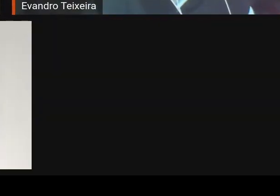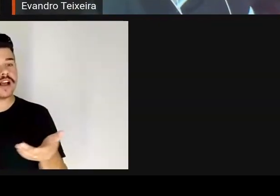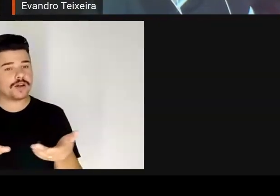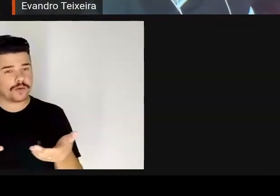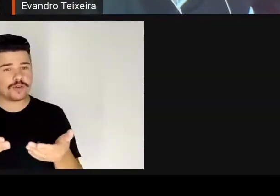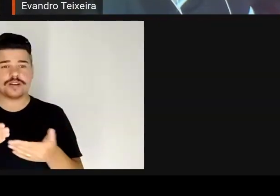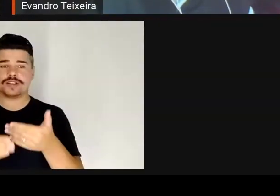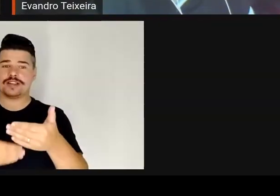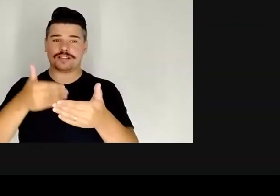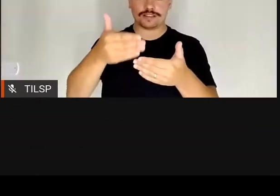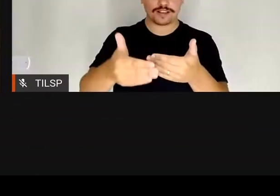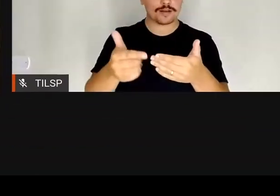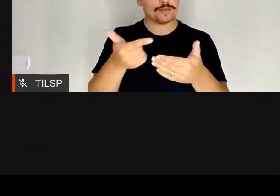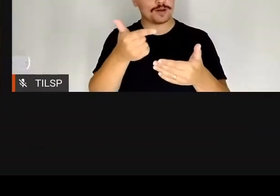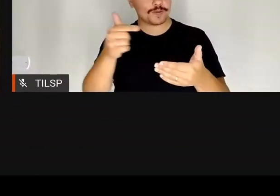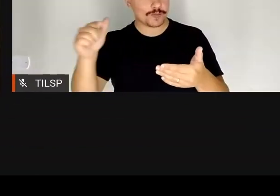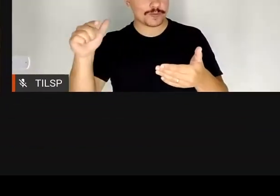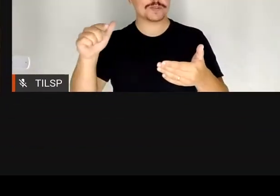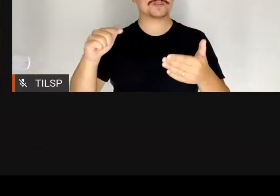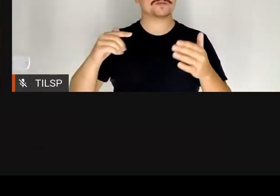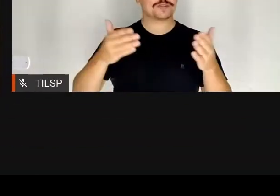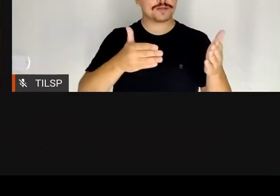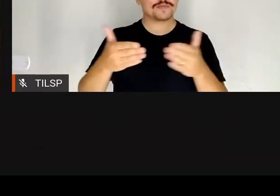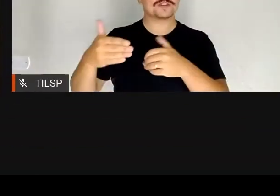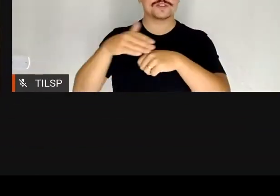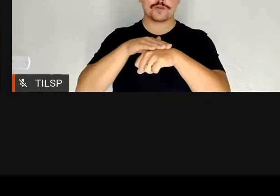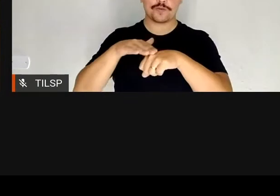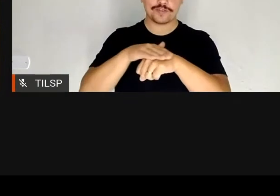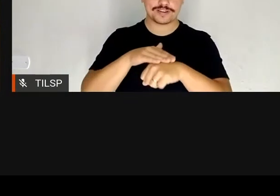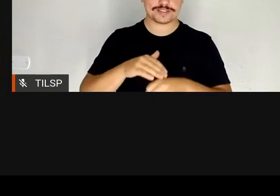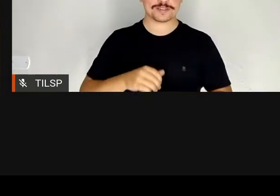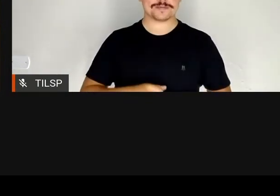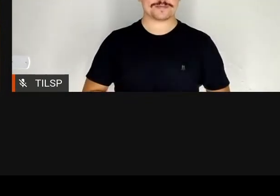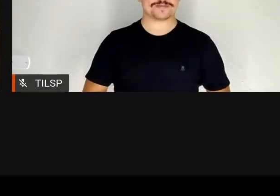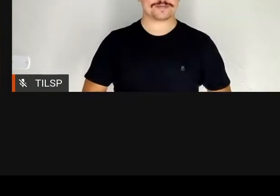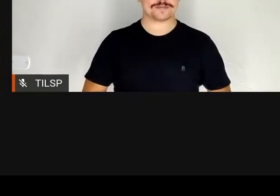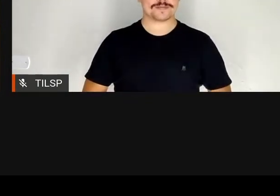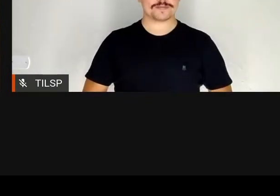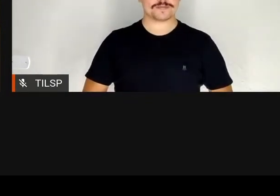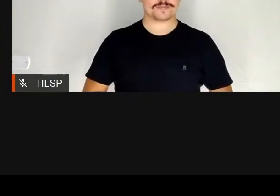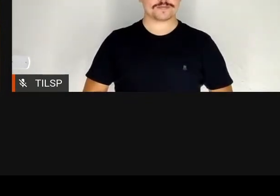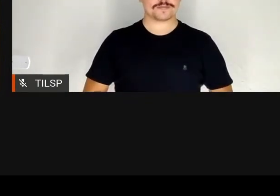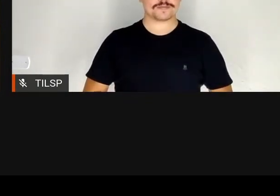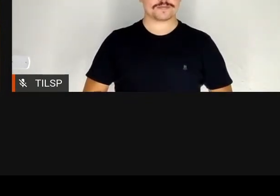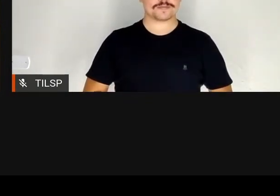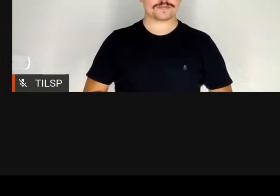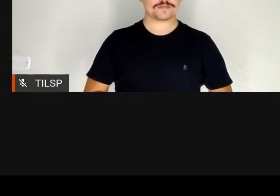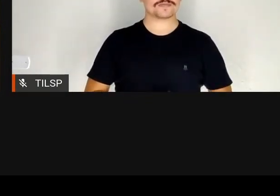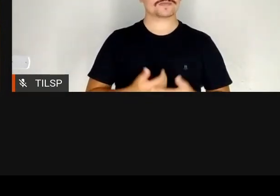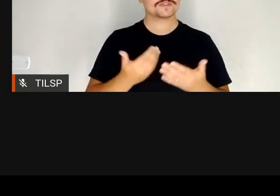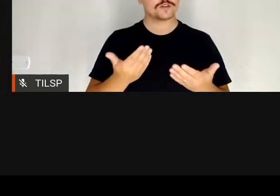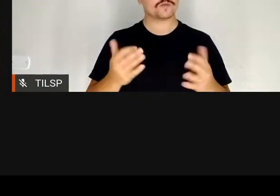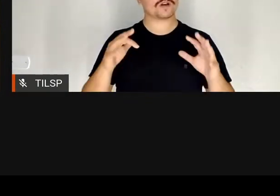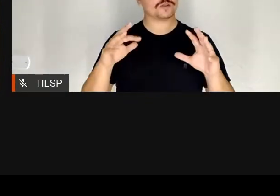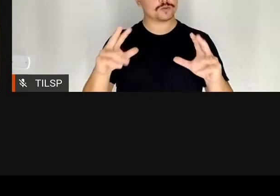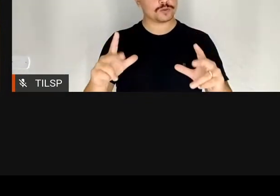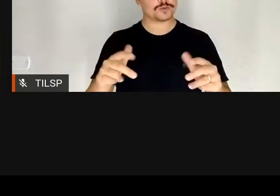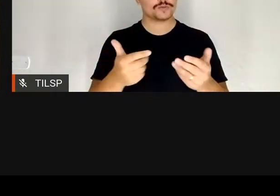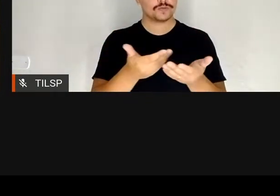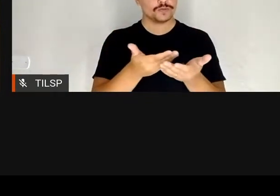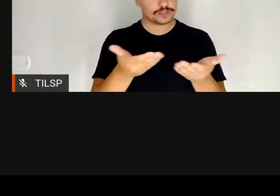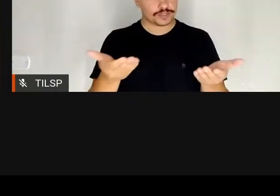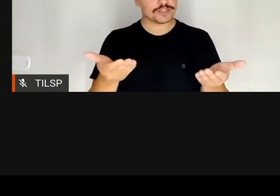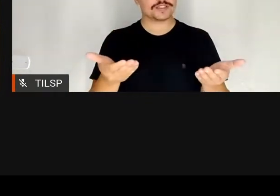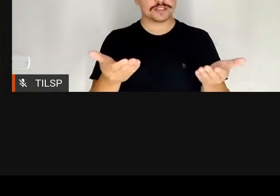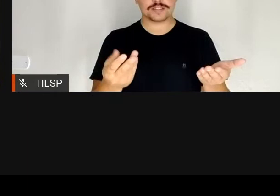outra etapa, né, da nossa conversa, né? Então, a todos vocês que estão nos